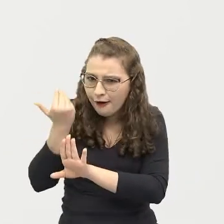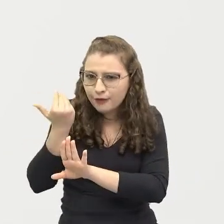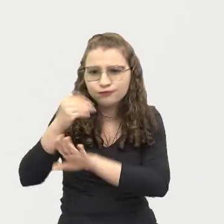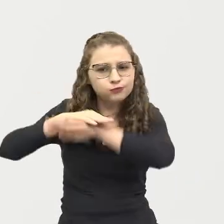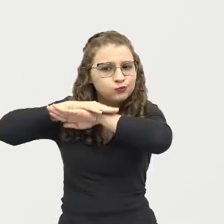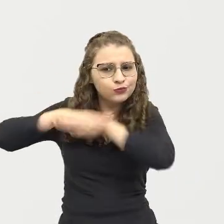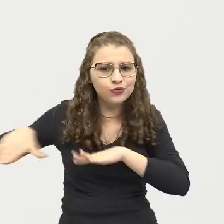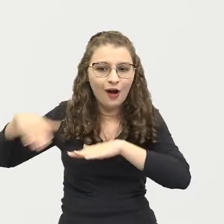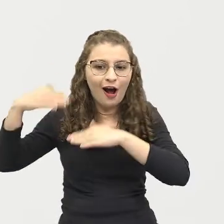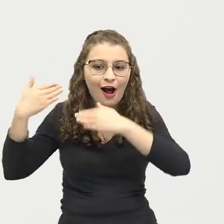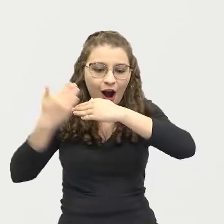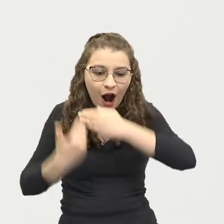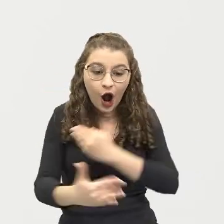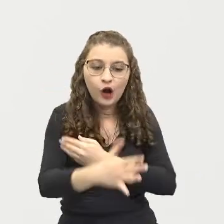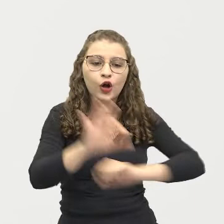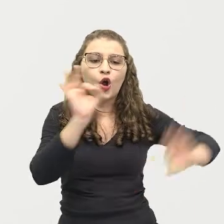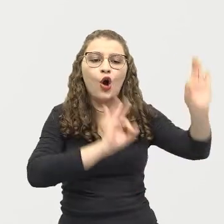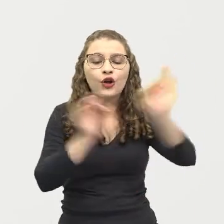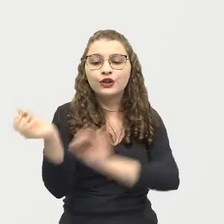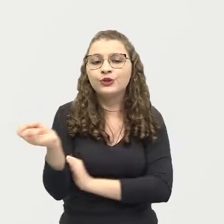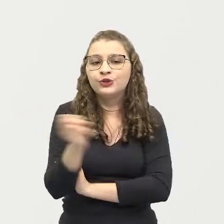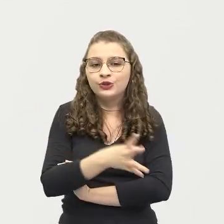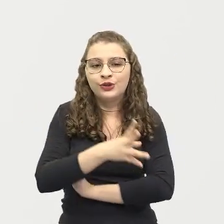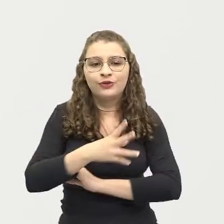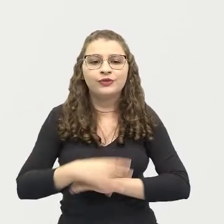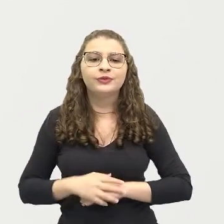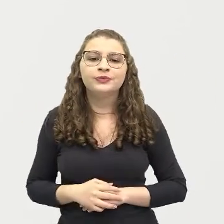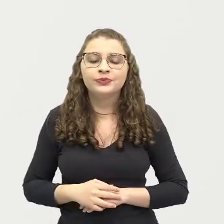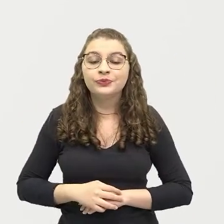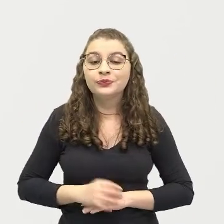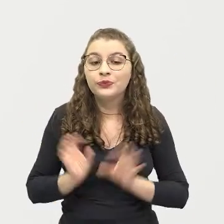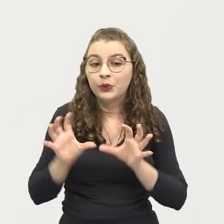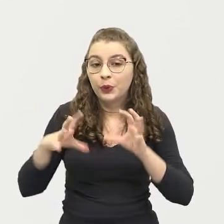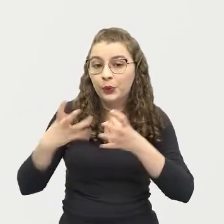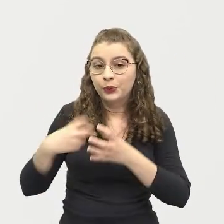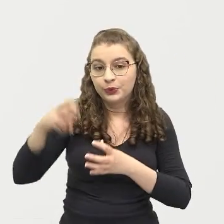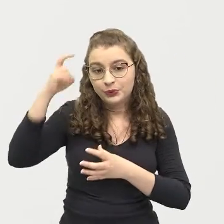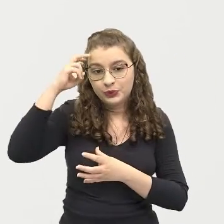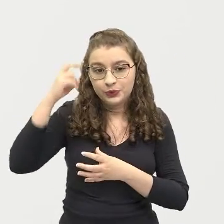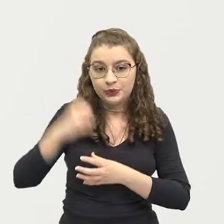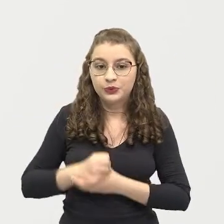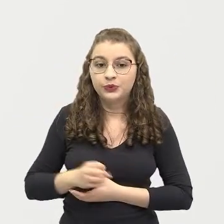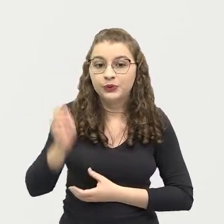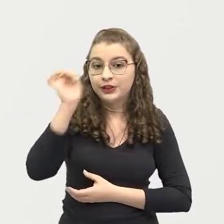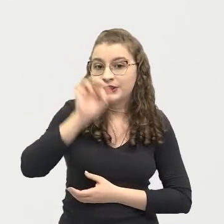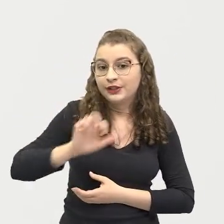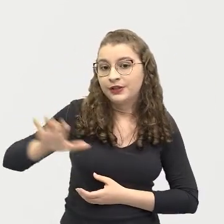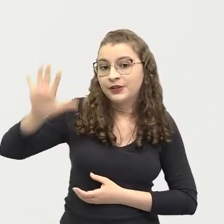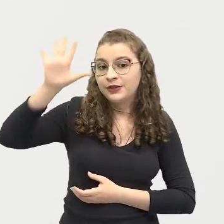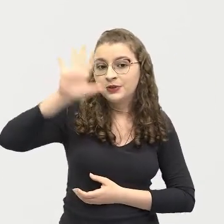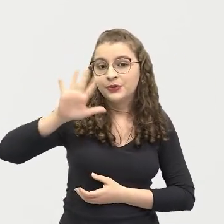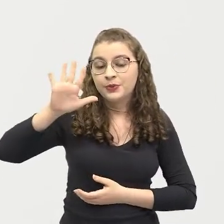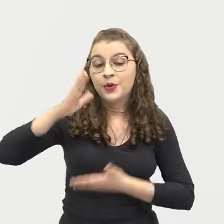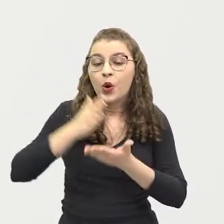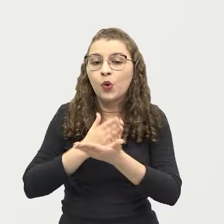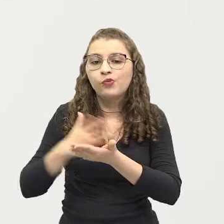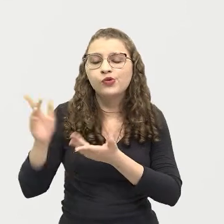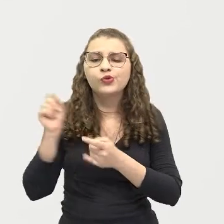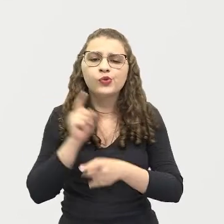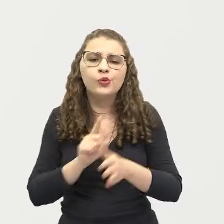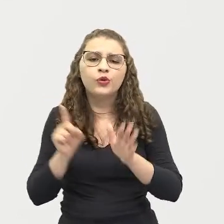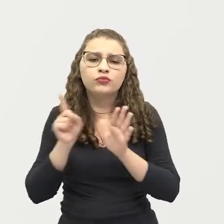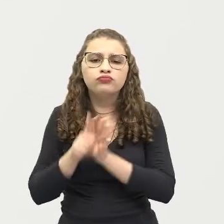vão construir novas estruturas. Então, eles vão trazer aqui as vanguardas europeias, né,